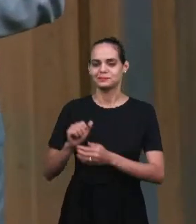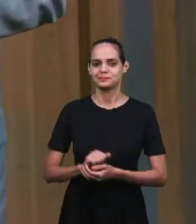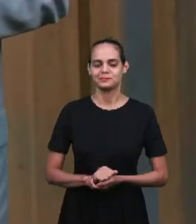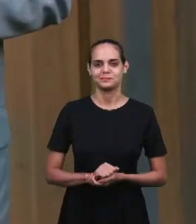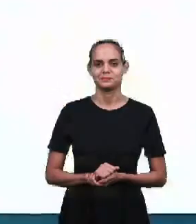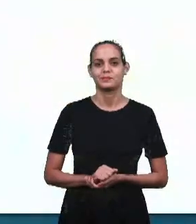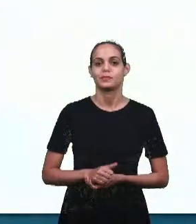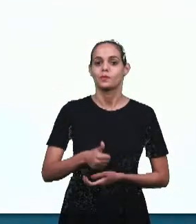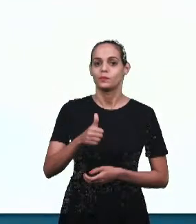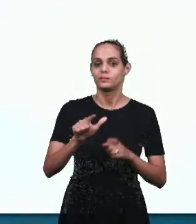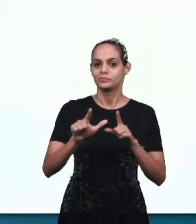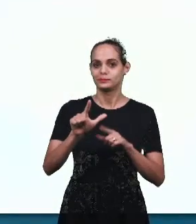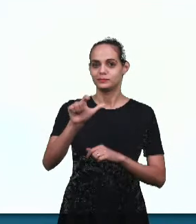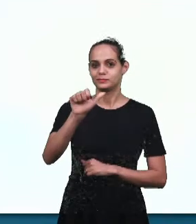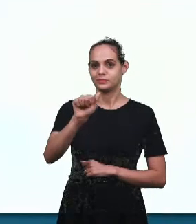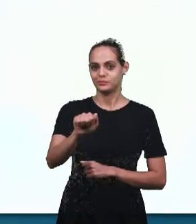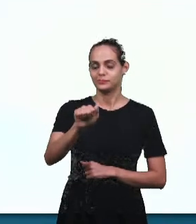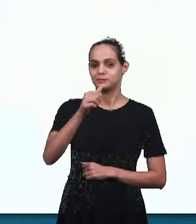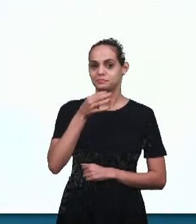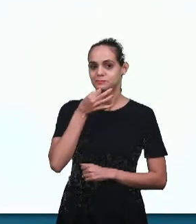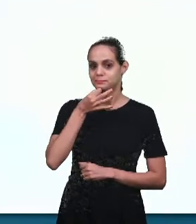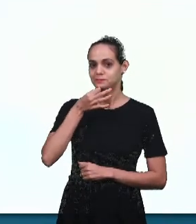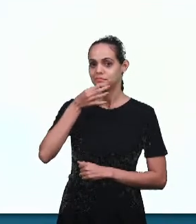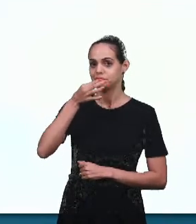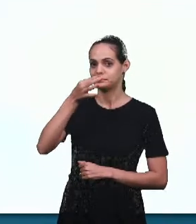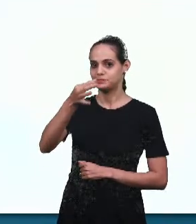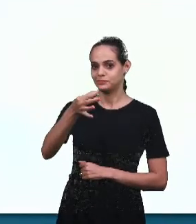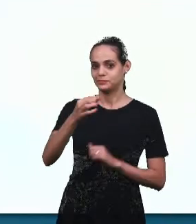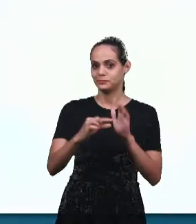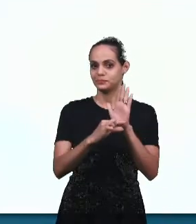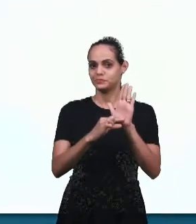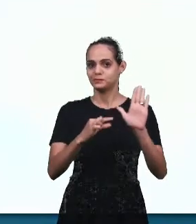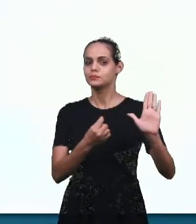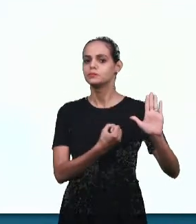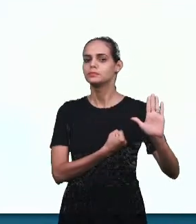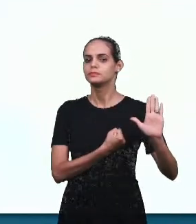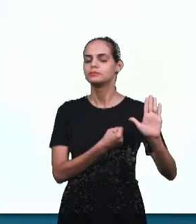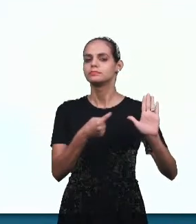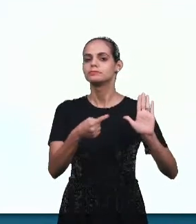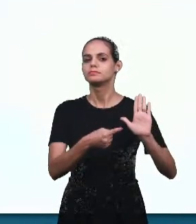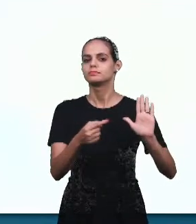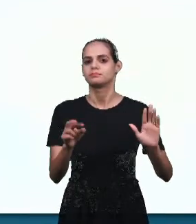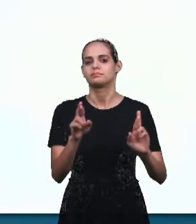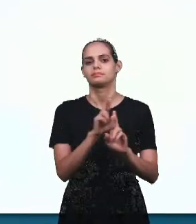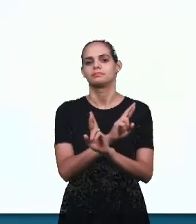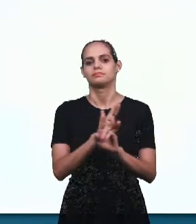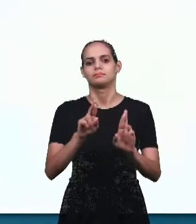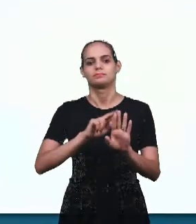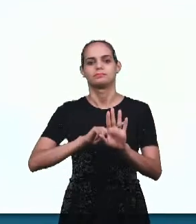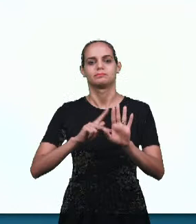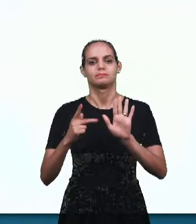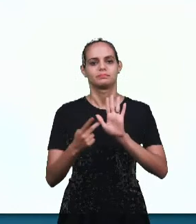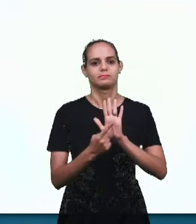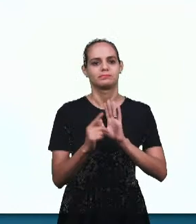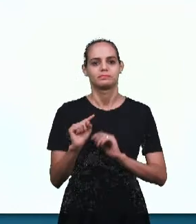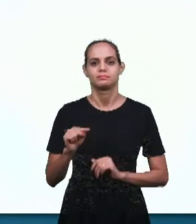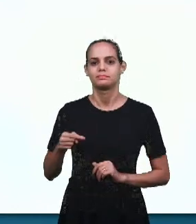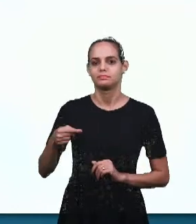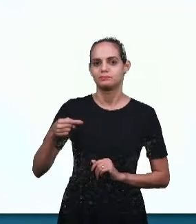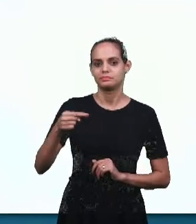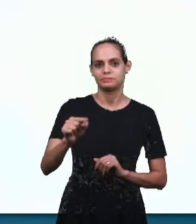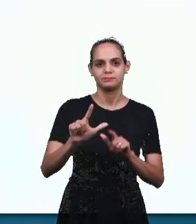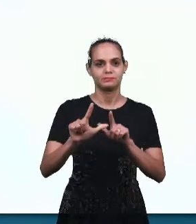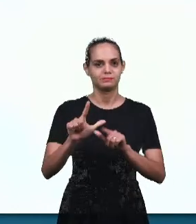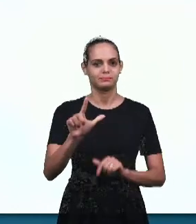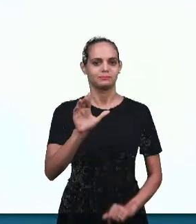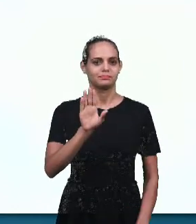A, cite, letra A, o número do versículo que está relacionado com a parábola. E depois, a letra